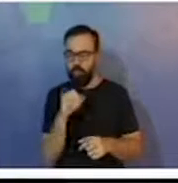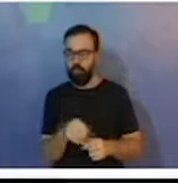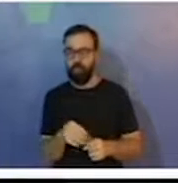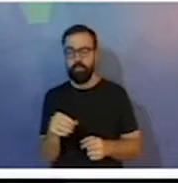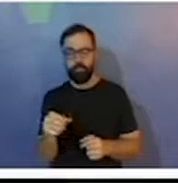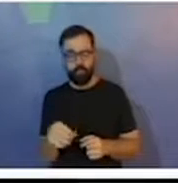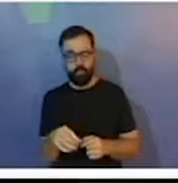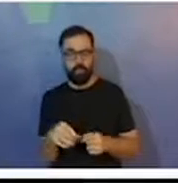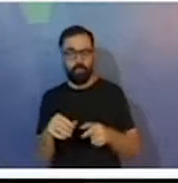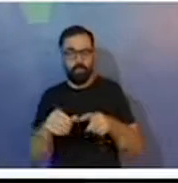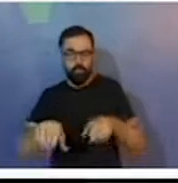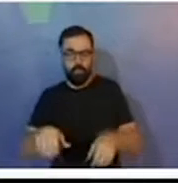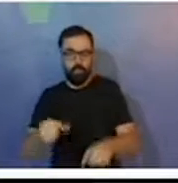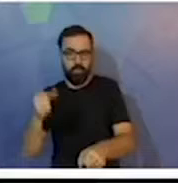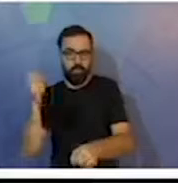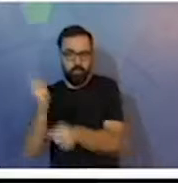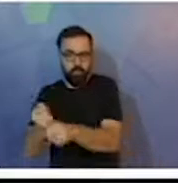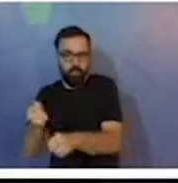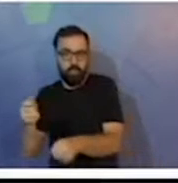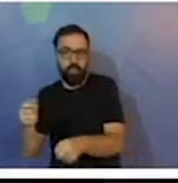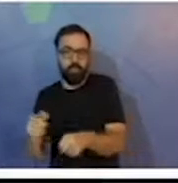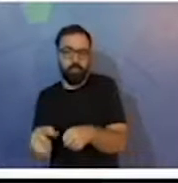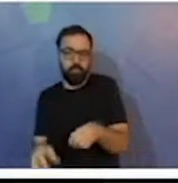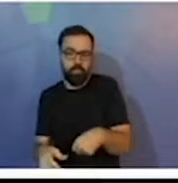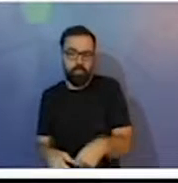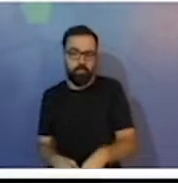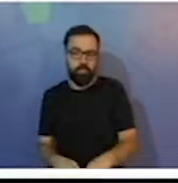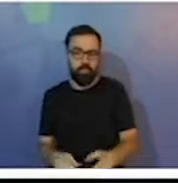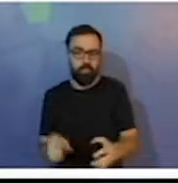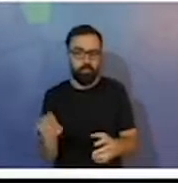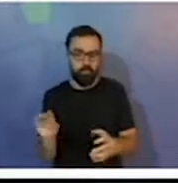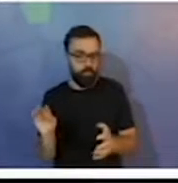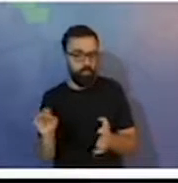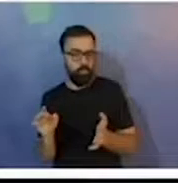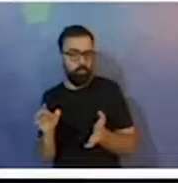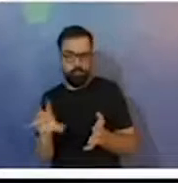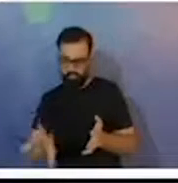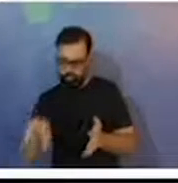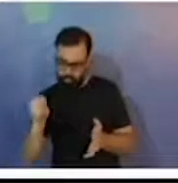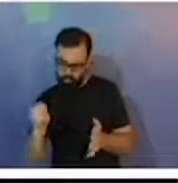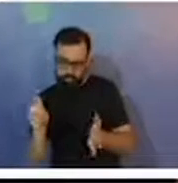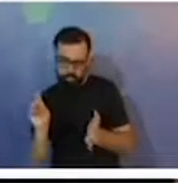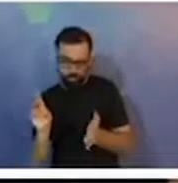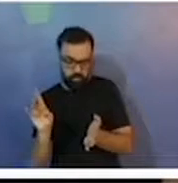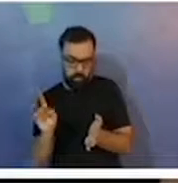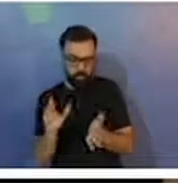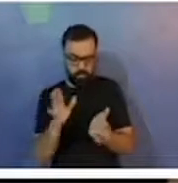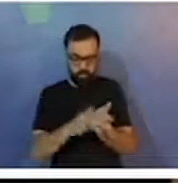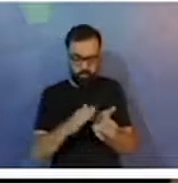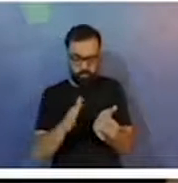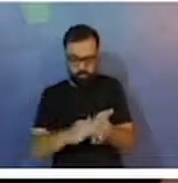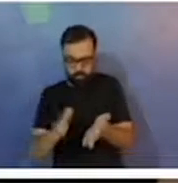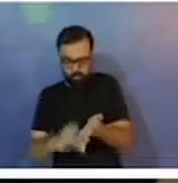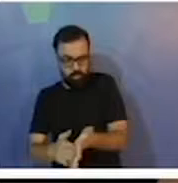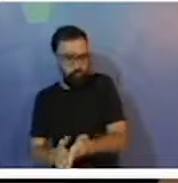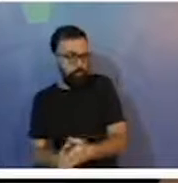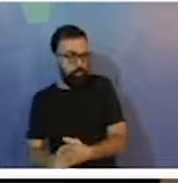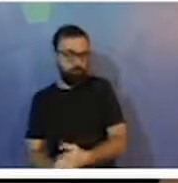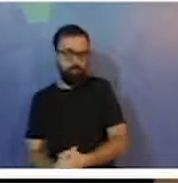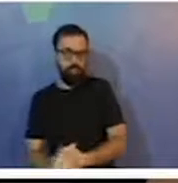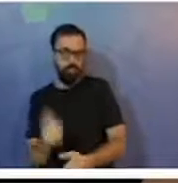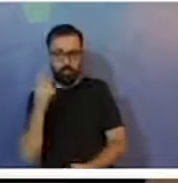da casca quebrada e cole-os em cada papelzinho Então nós vamos destacar aqui um pouquinho mais forte só